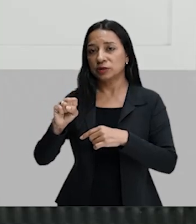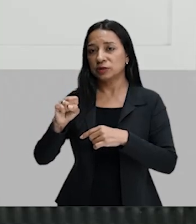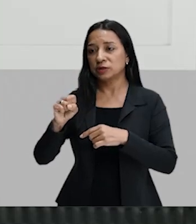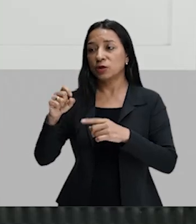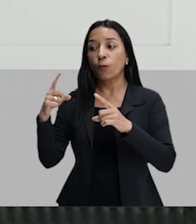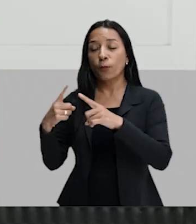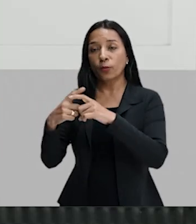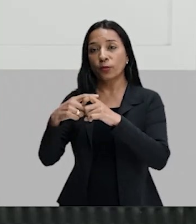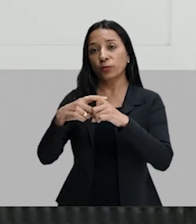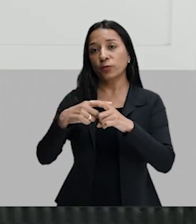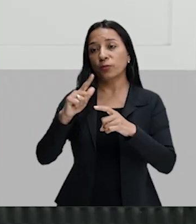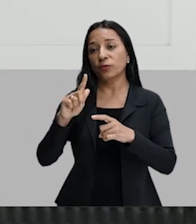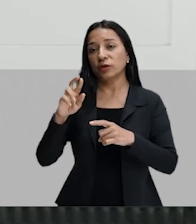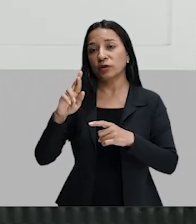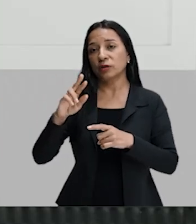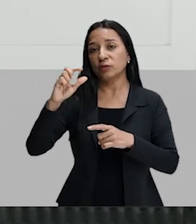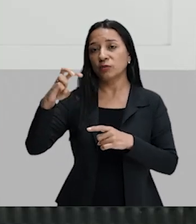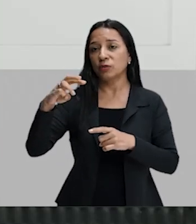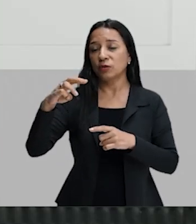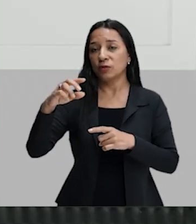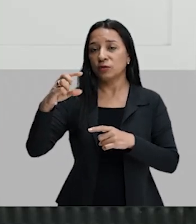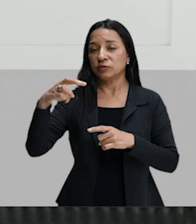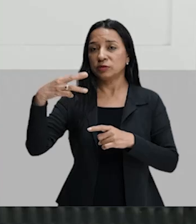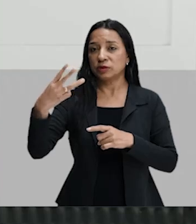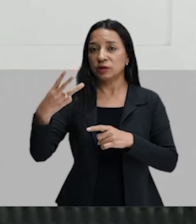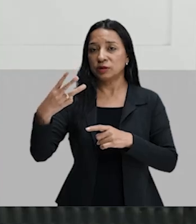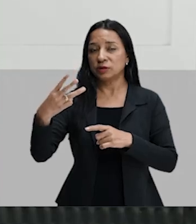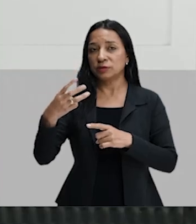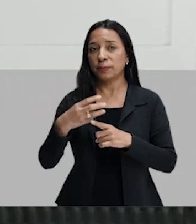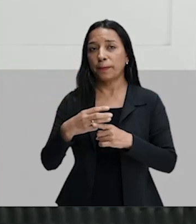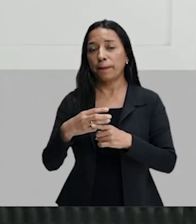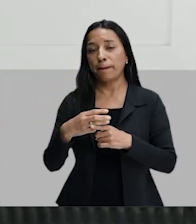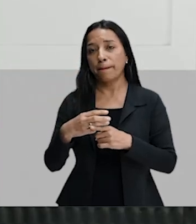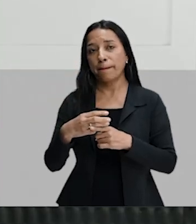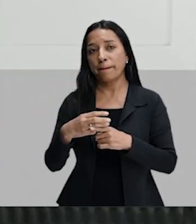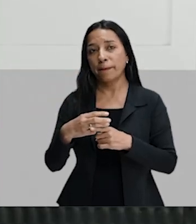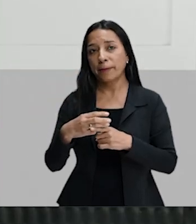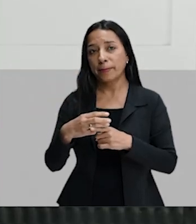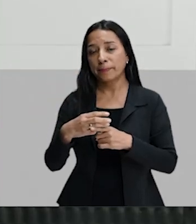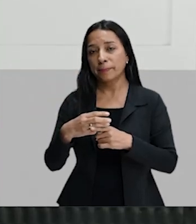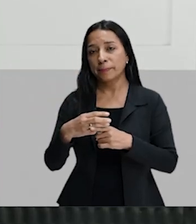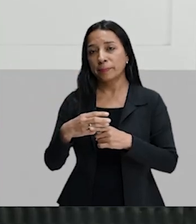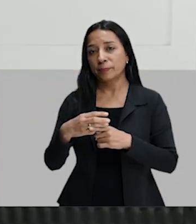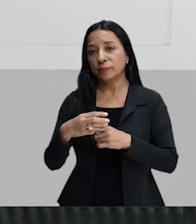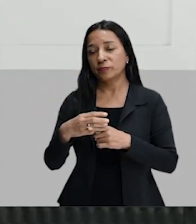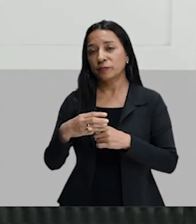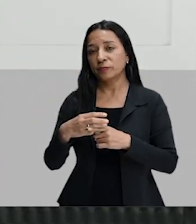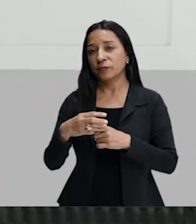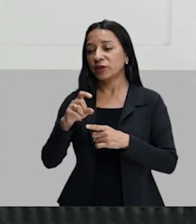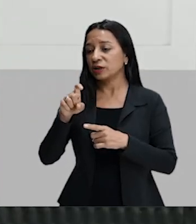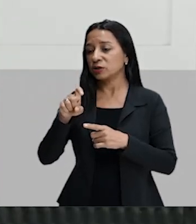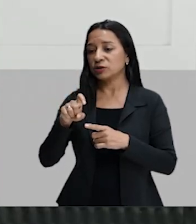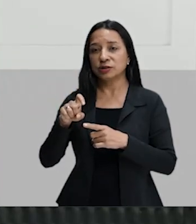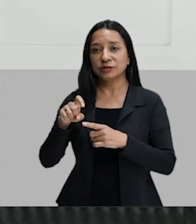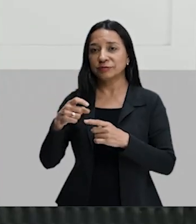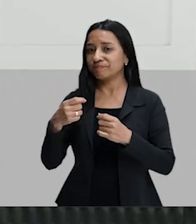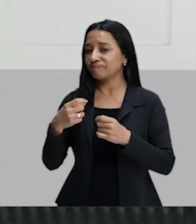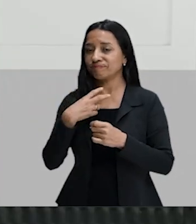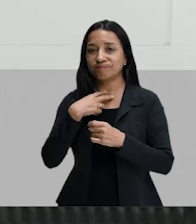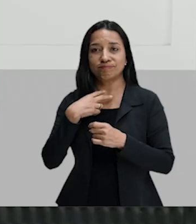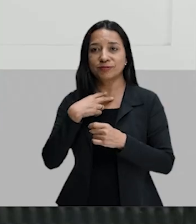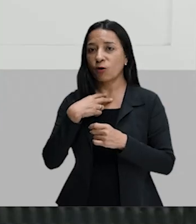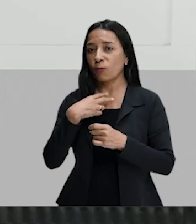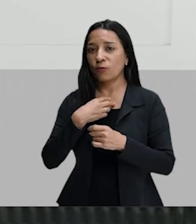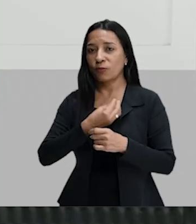Então, para que esse polinômio seja do segundo grau, o x ao cubo não pode estar presente no polinômio.